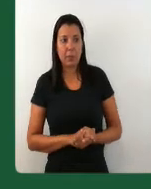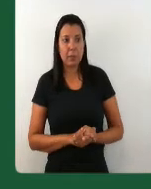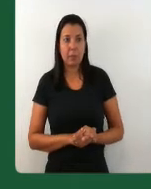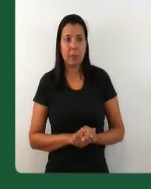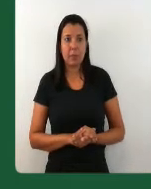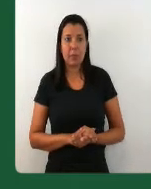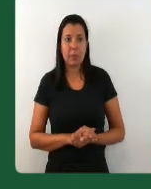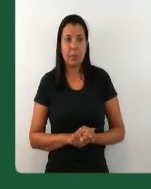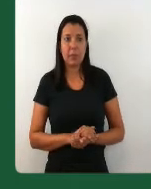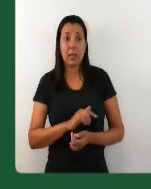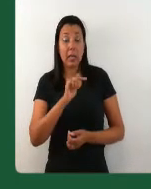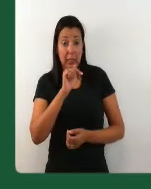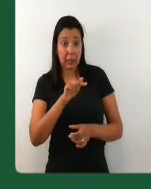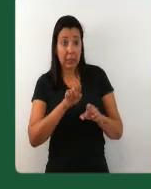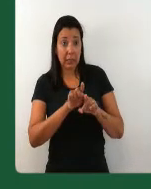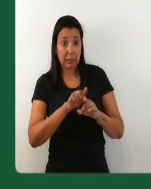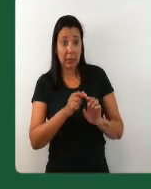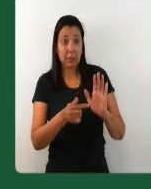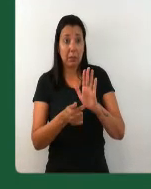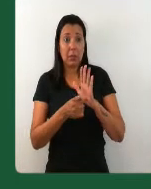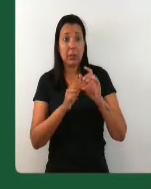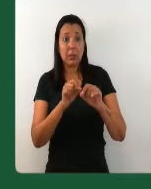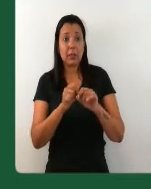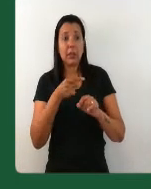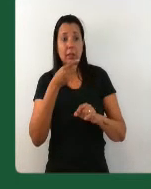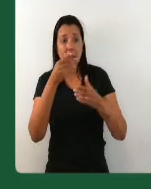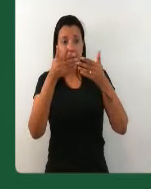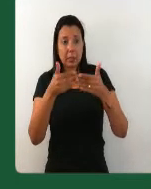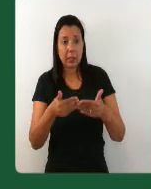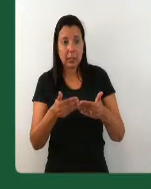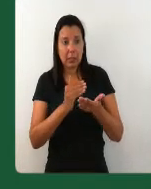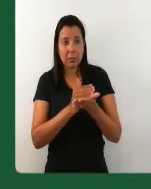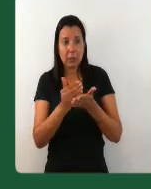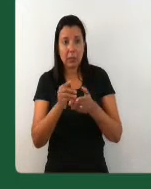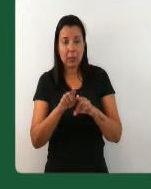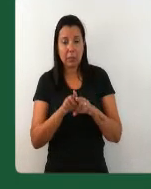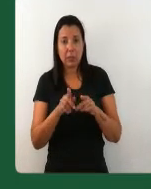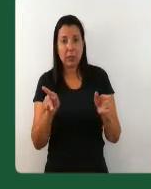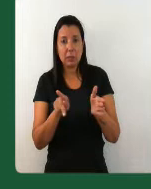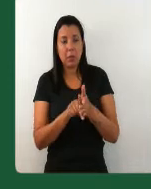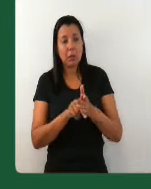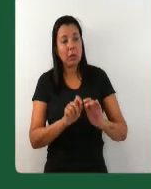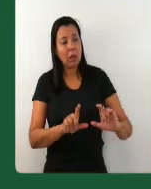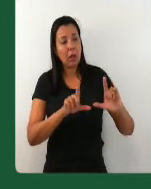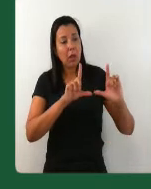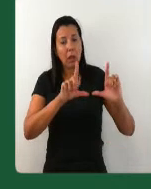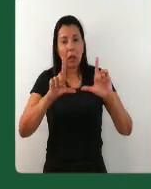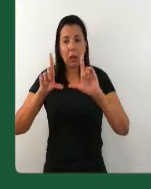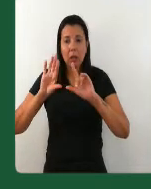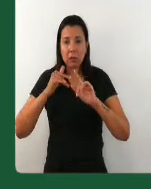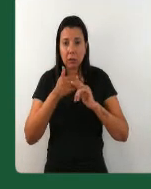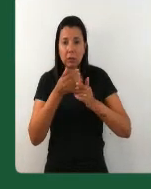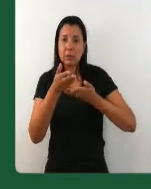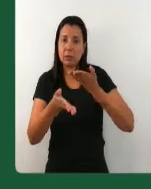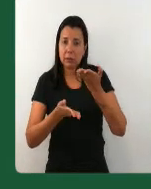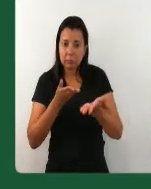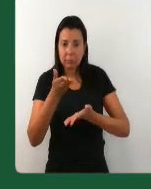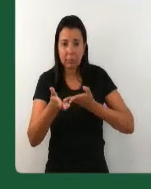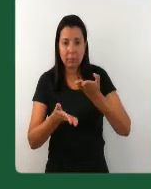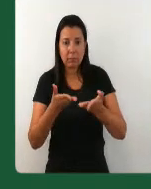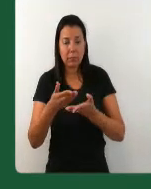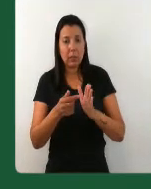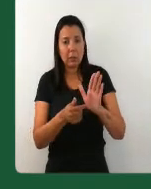Né? Aqui vou falar um pouco, a partir desse slide, vou falar um pouco dos nossos tratamentos